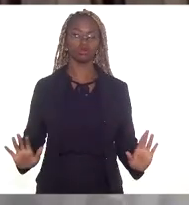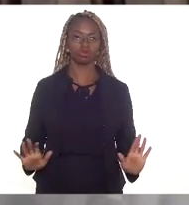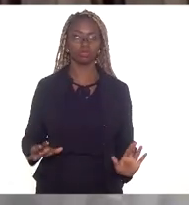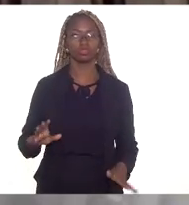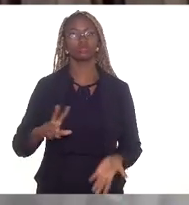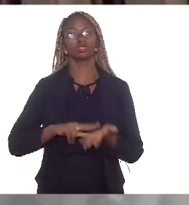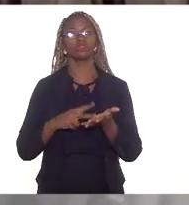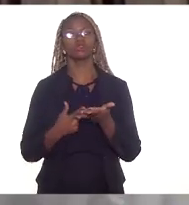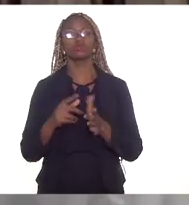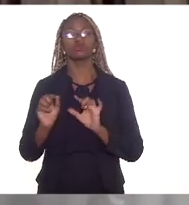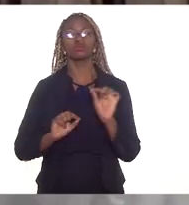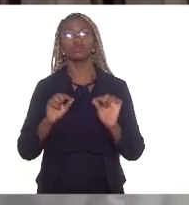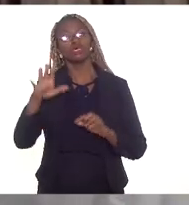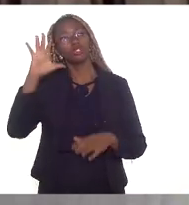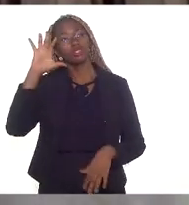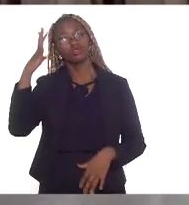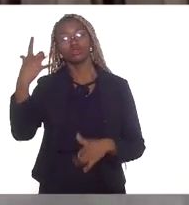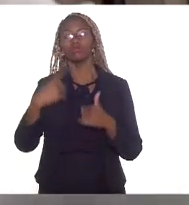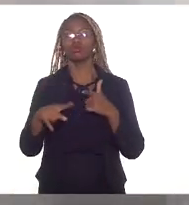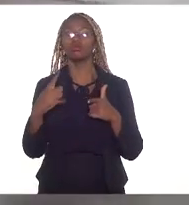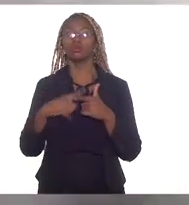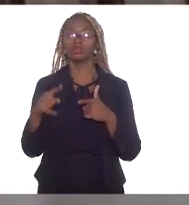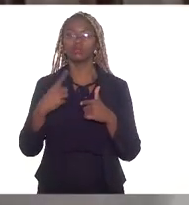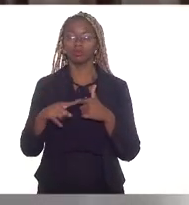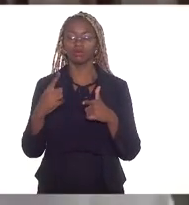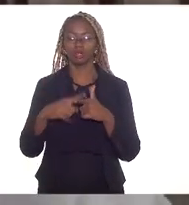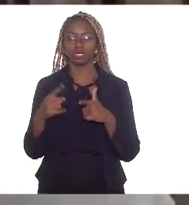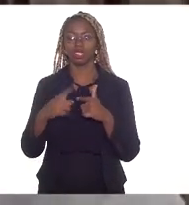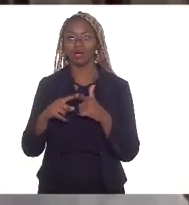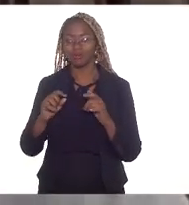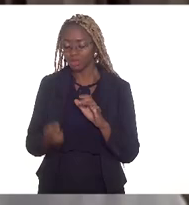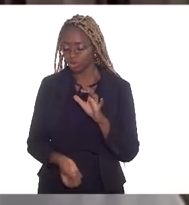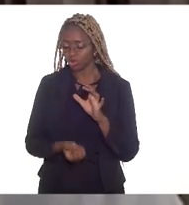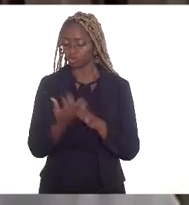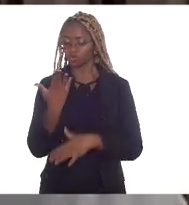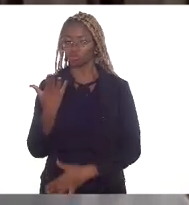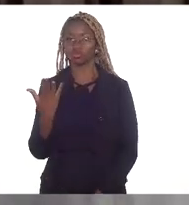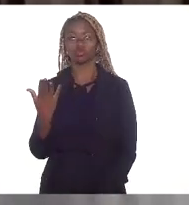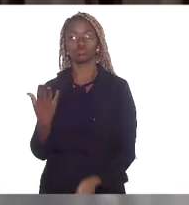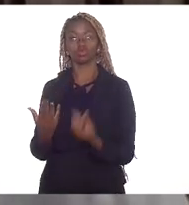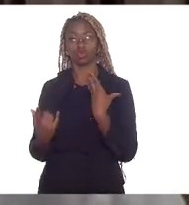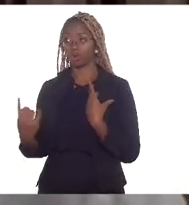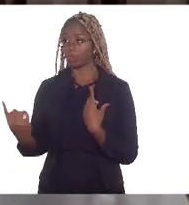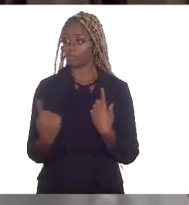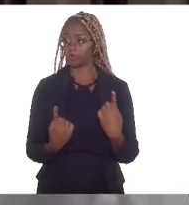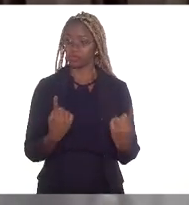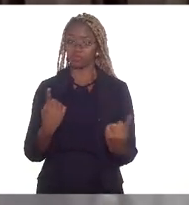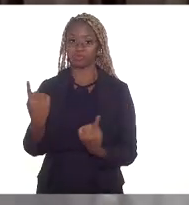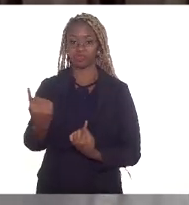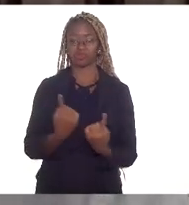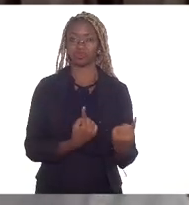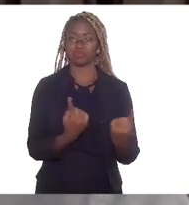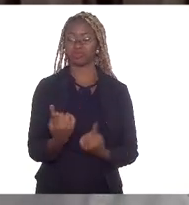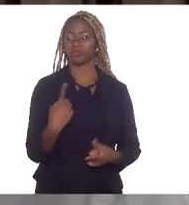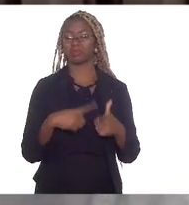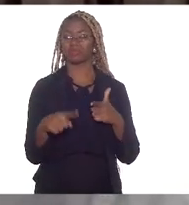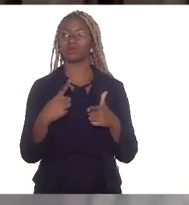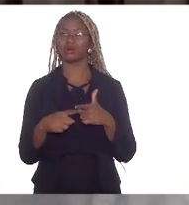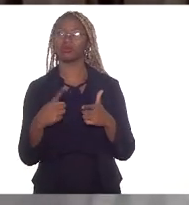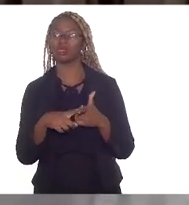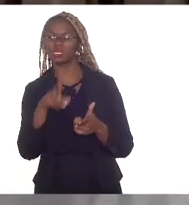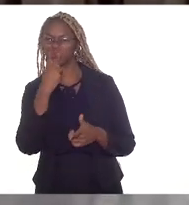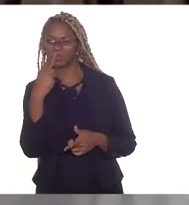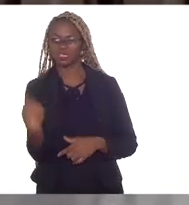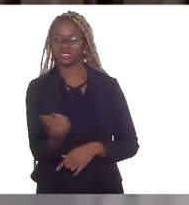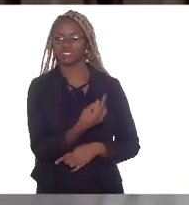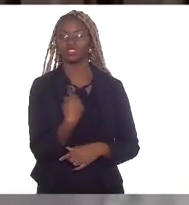gente resolver os problemas que hoje estão batendo na nossa porta e nos colocam numa